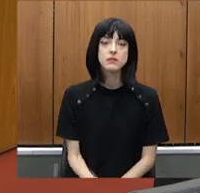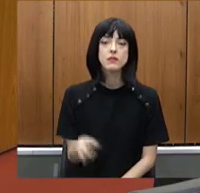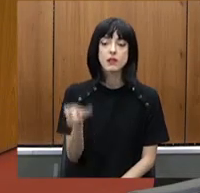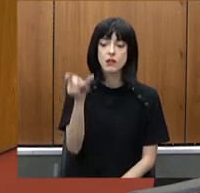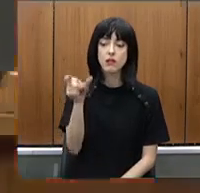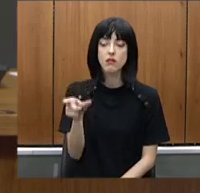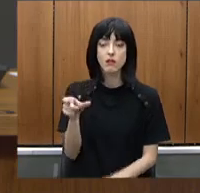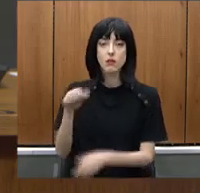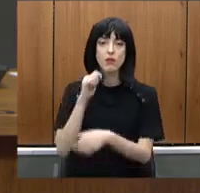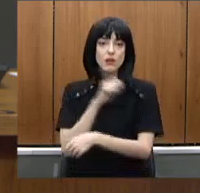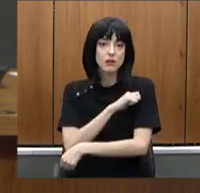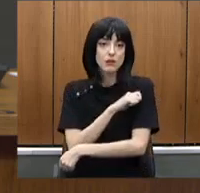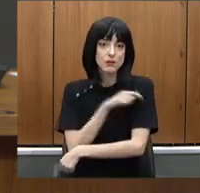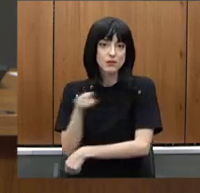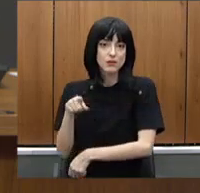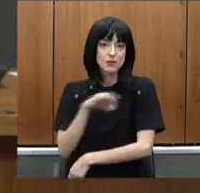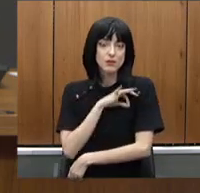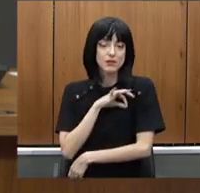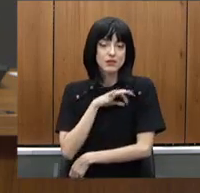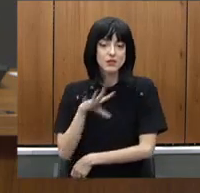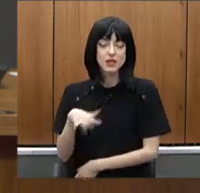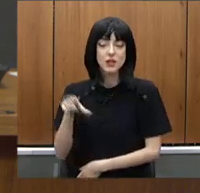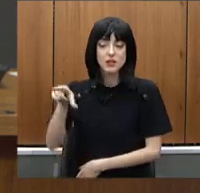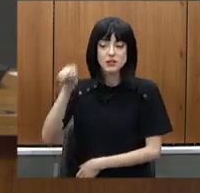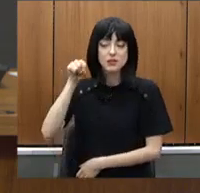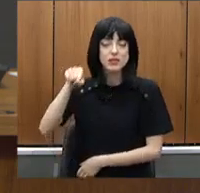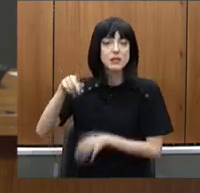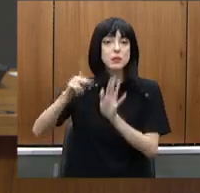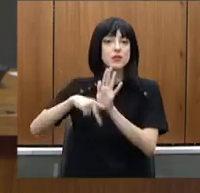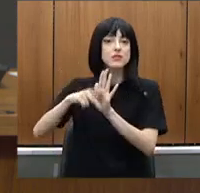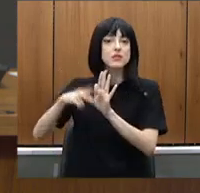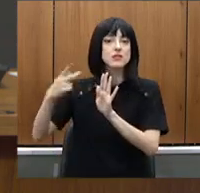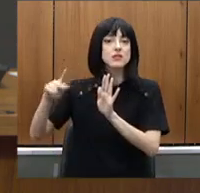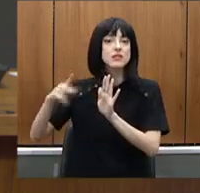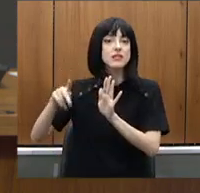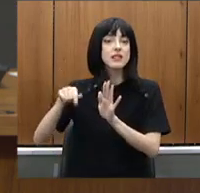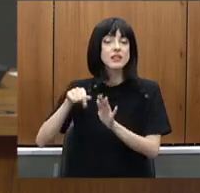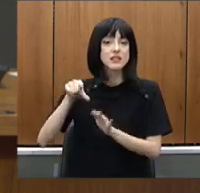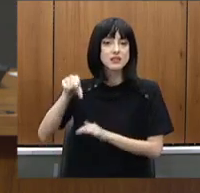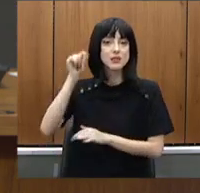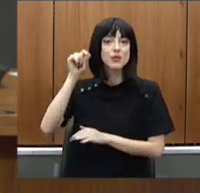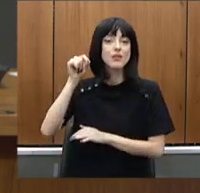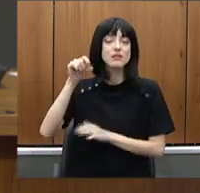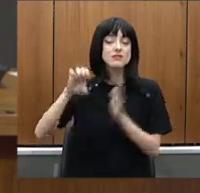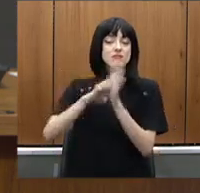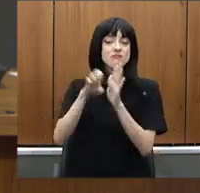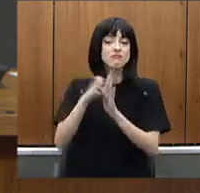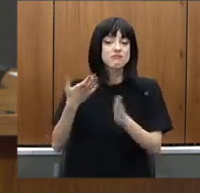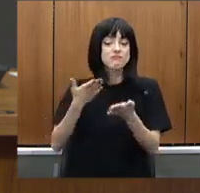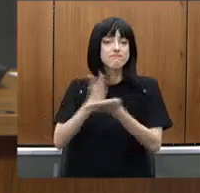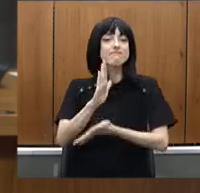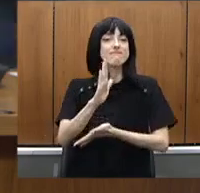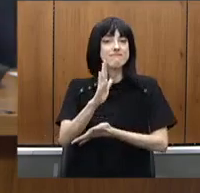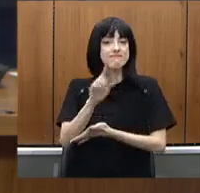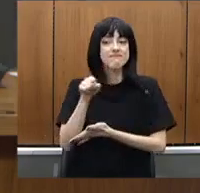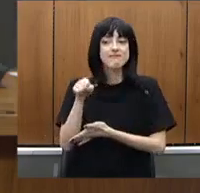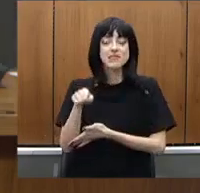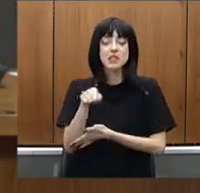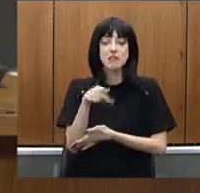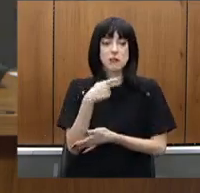o projeto dele ele acreditou eu vou no Japão vai aí tivemos que arrumar